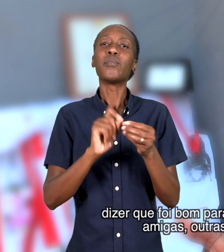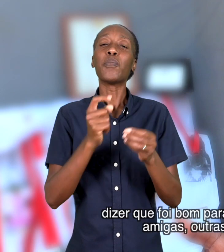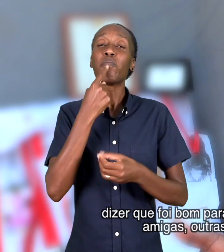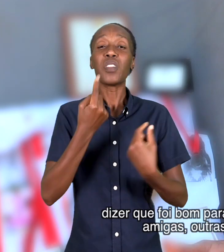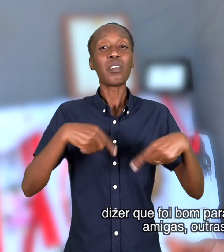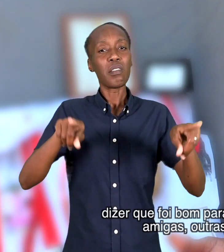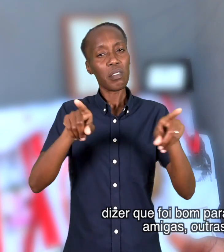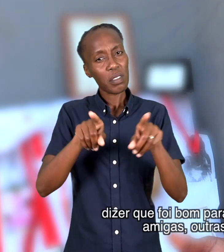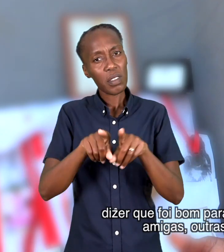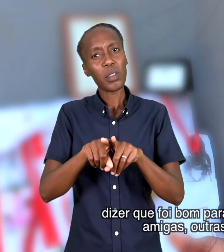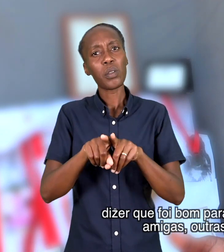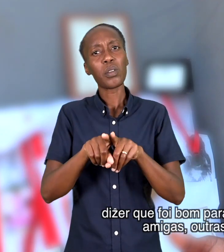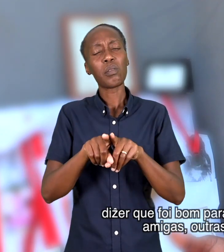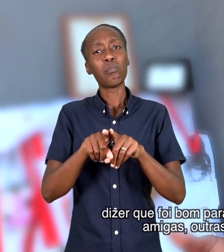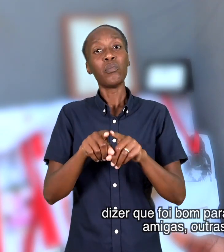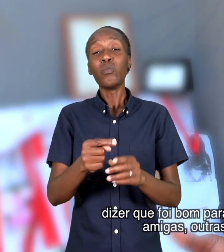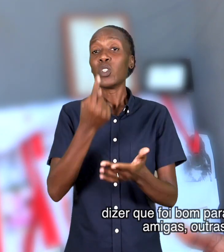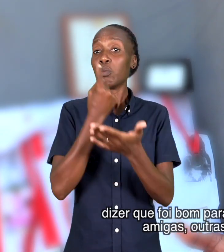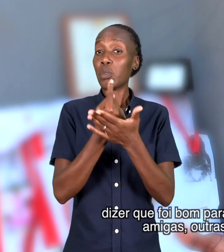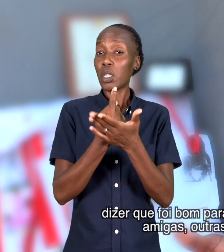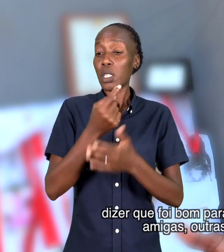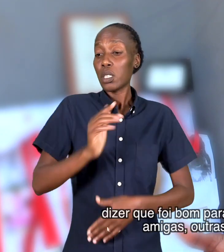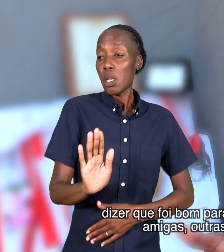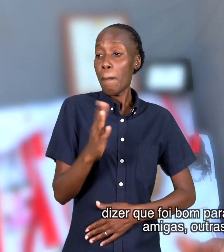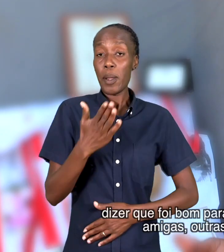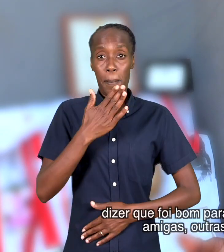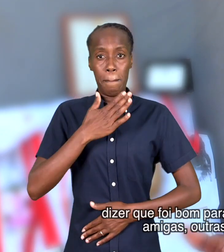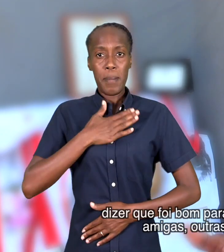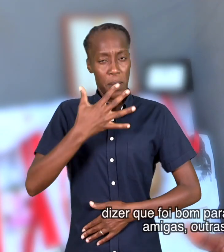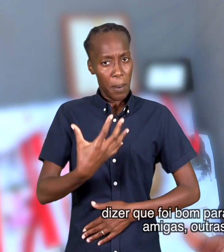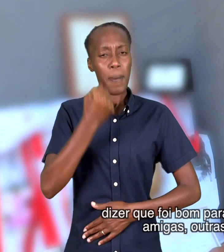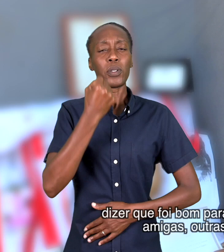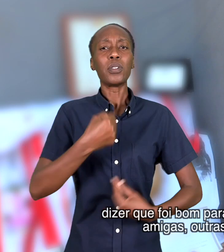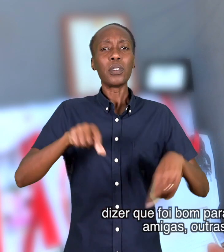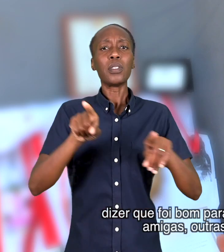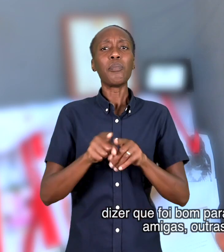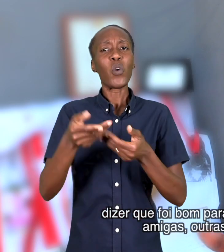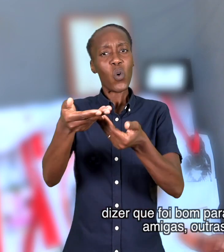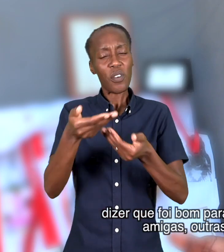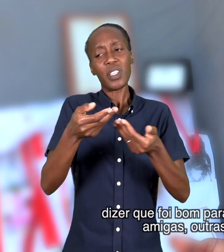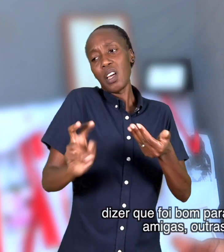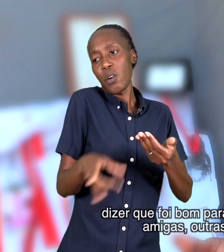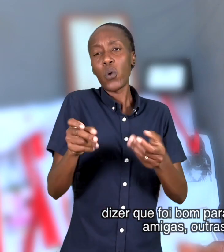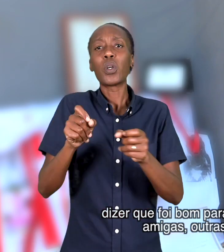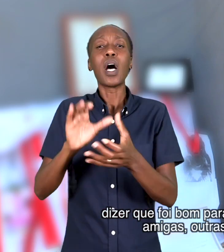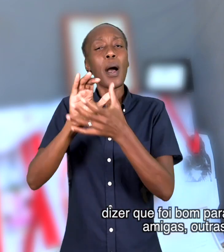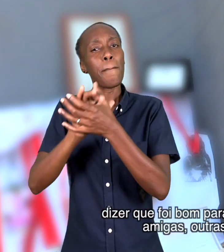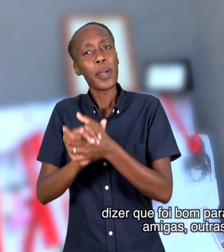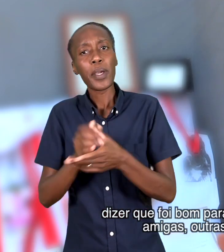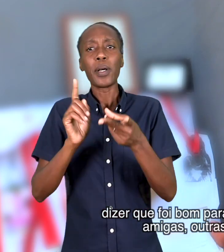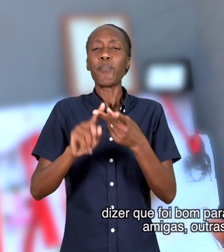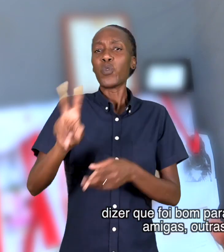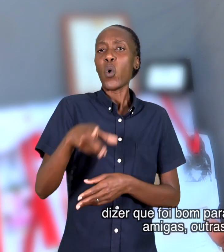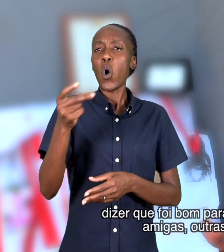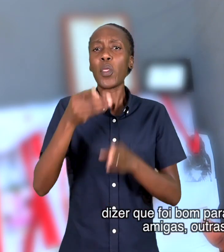Dizer também que foi muito bom para mim porque fui capaz de convidar outras amigas,